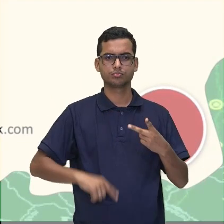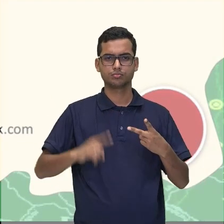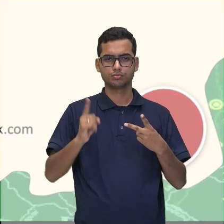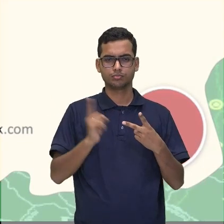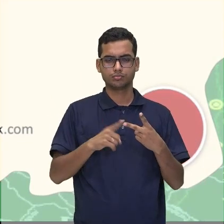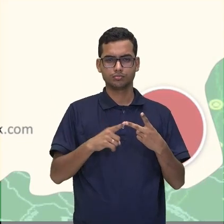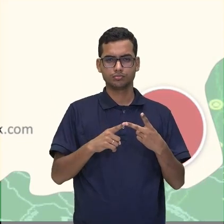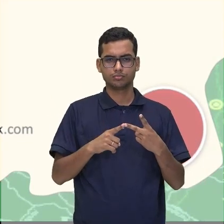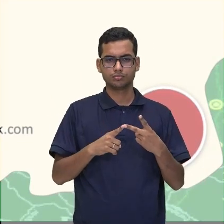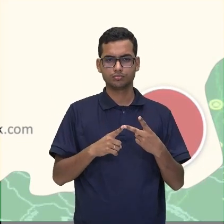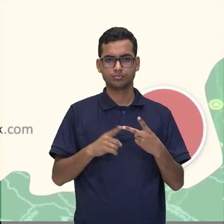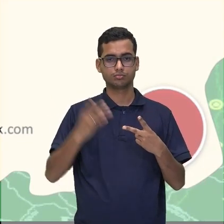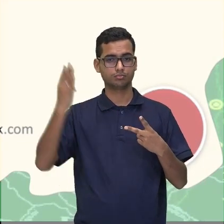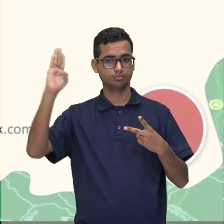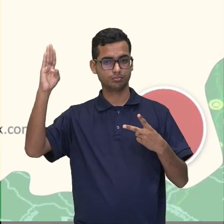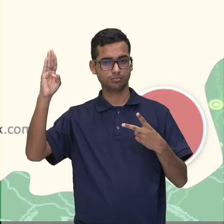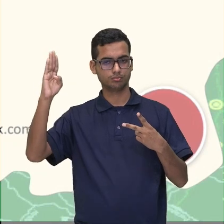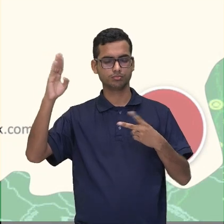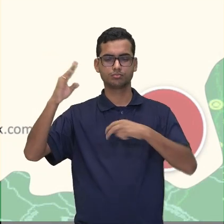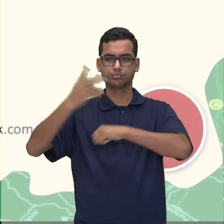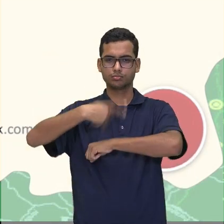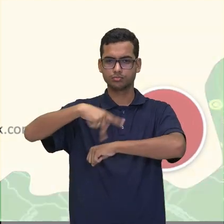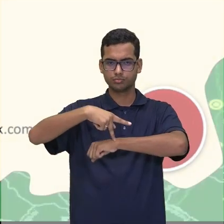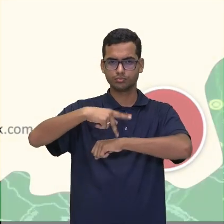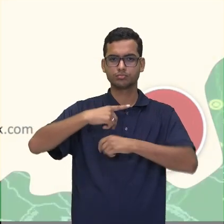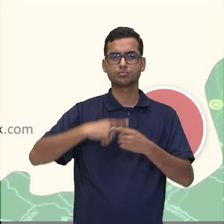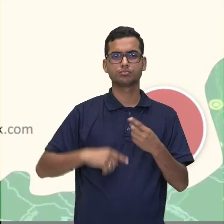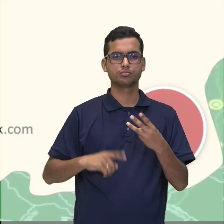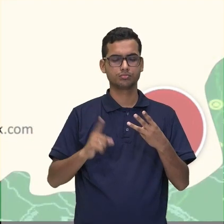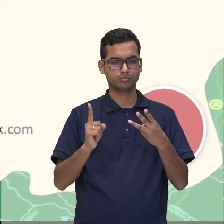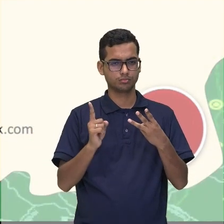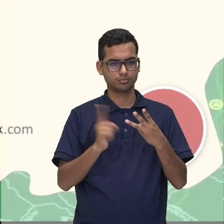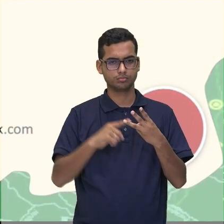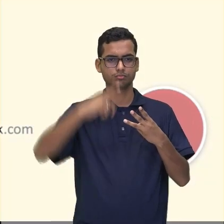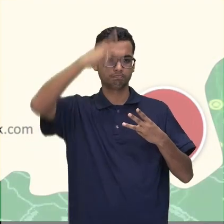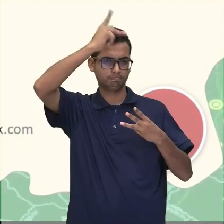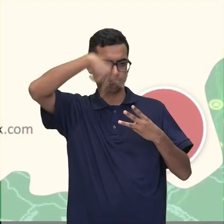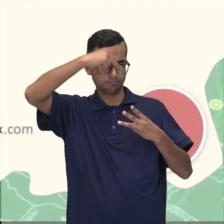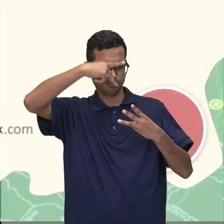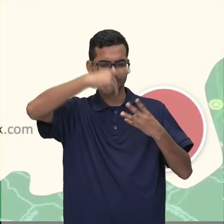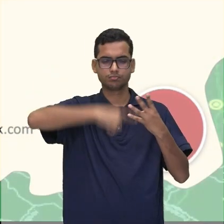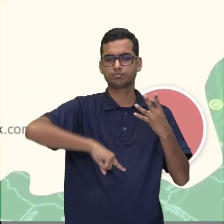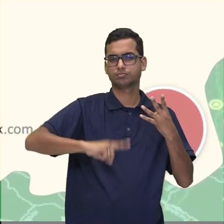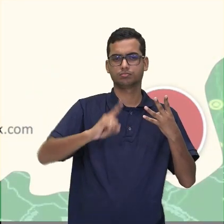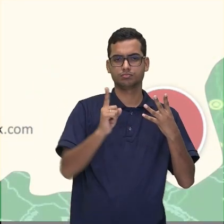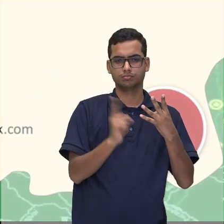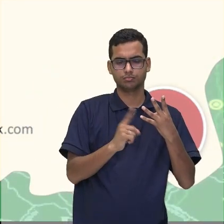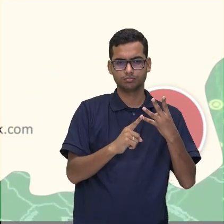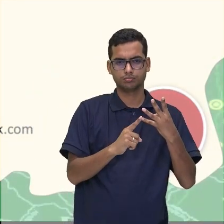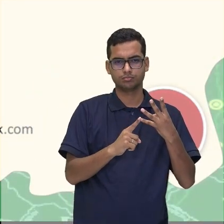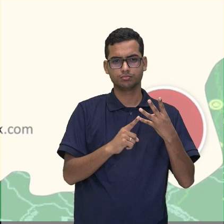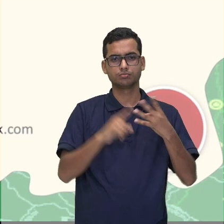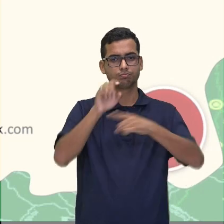temos a Bolívia, está marcando aí cada um para vocês, Peru. Nós temos também ali o Equador, que apesar dele